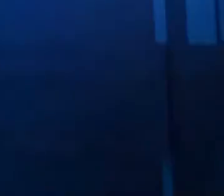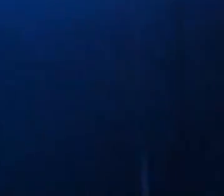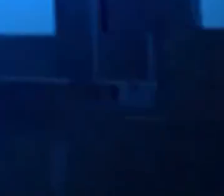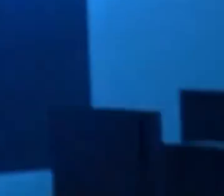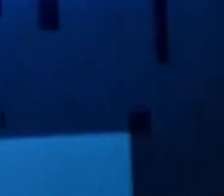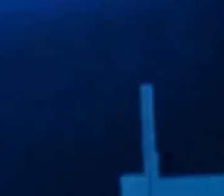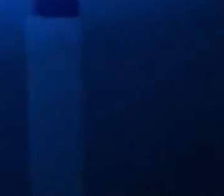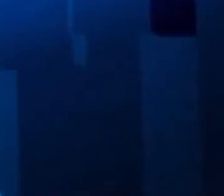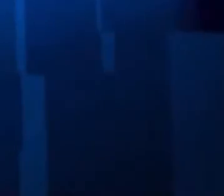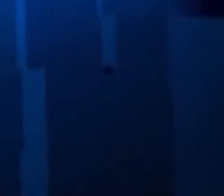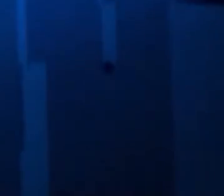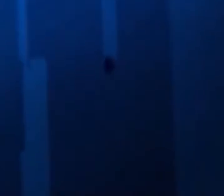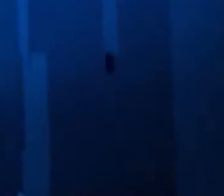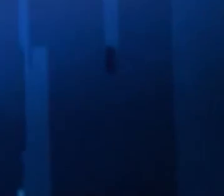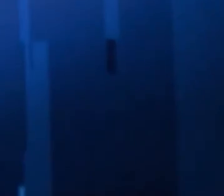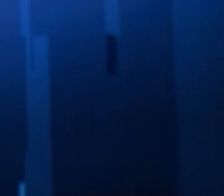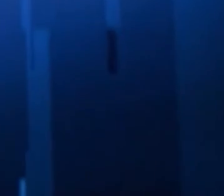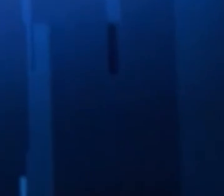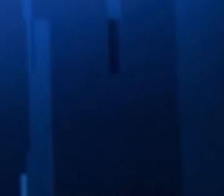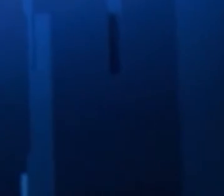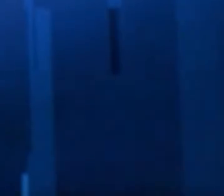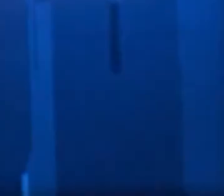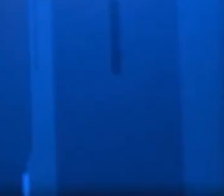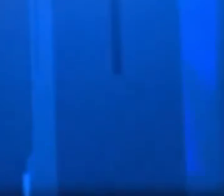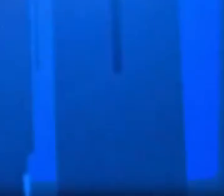Eduardo Lopes, aos 72 anos. Ele atuou na área social da APAI Campinas, em seguida na Associação